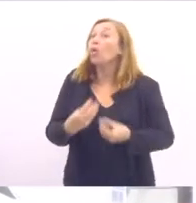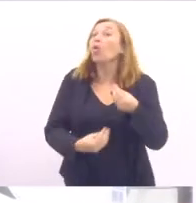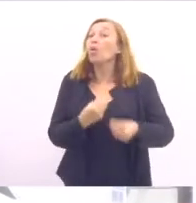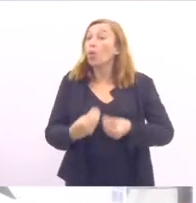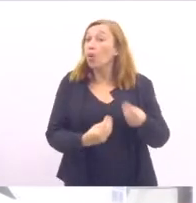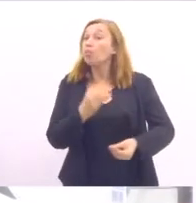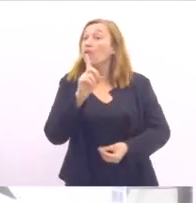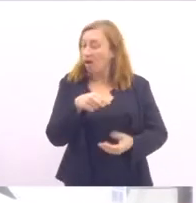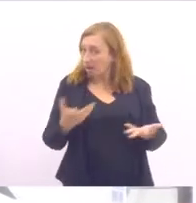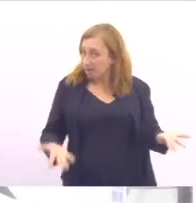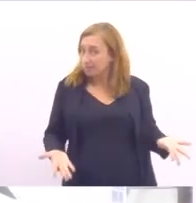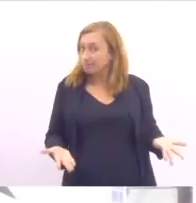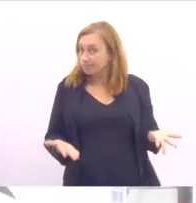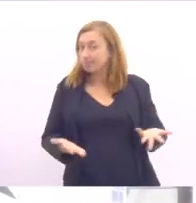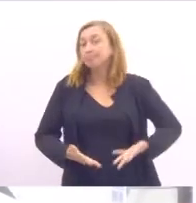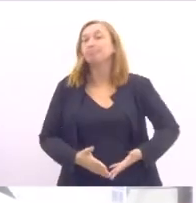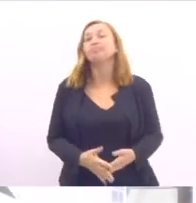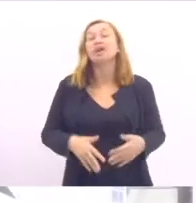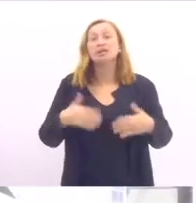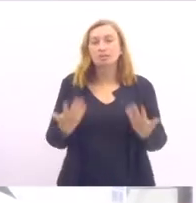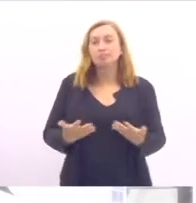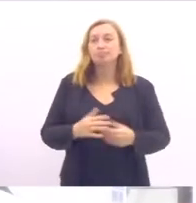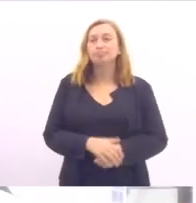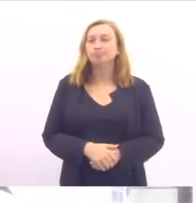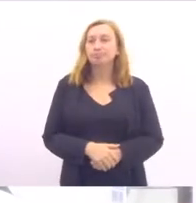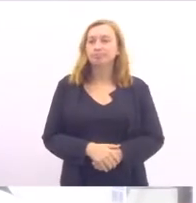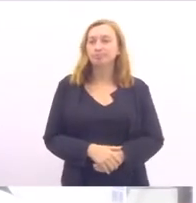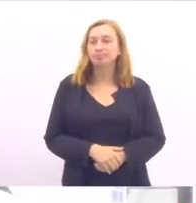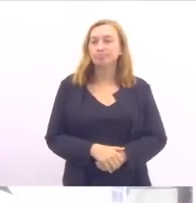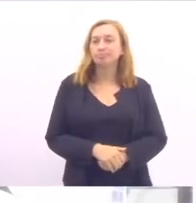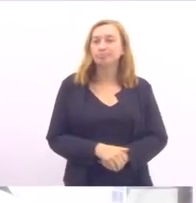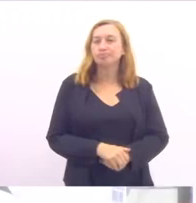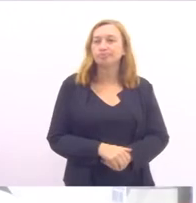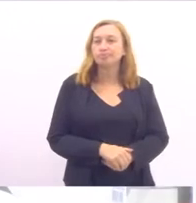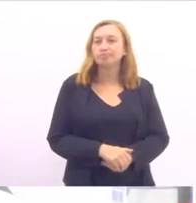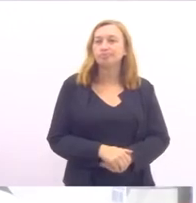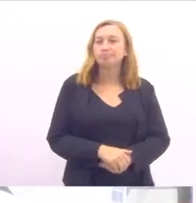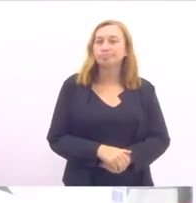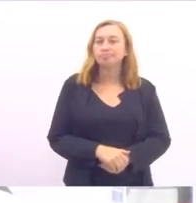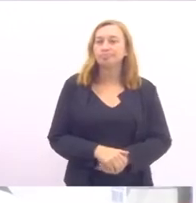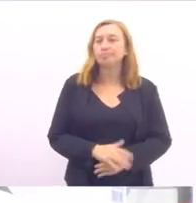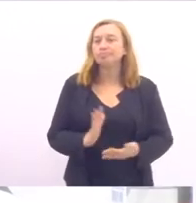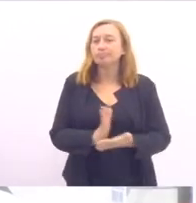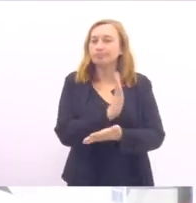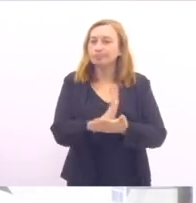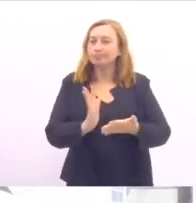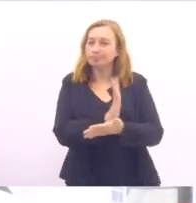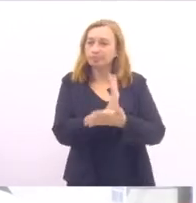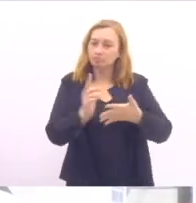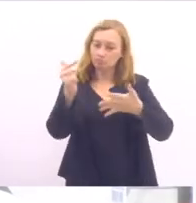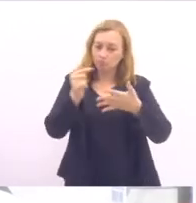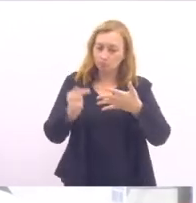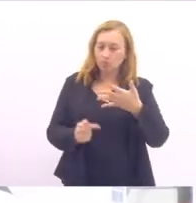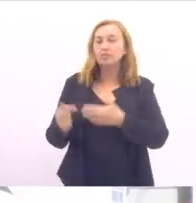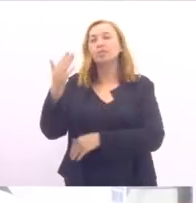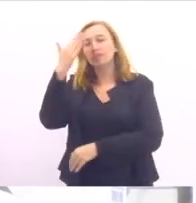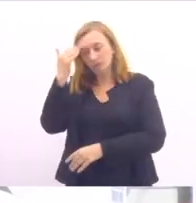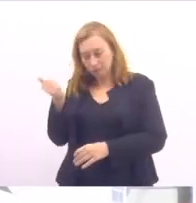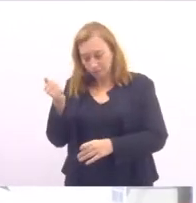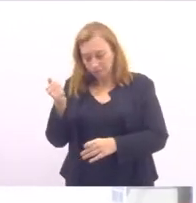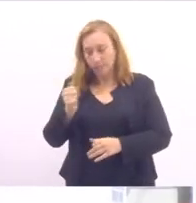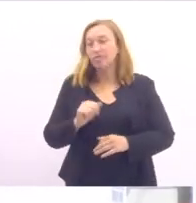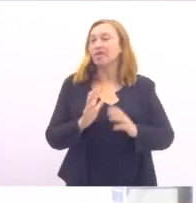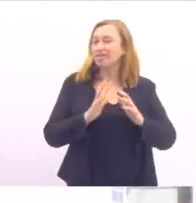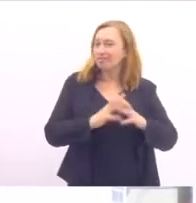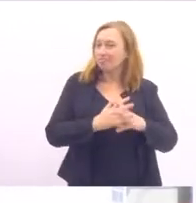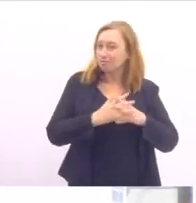esse miráculo. Né? Bom, então, há alguns pontos que eu sei que são